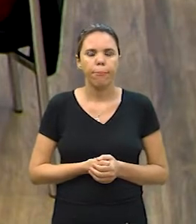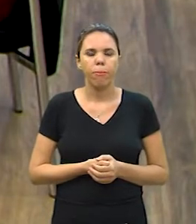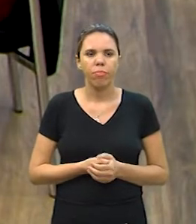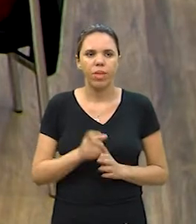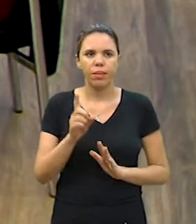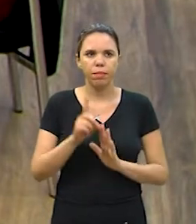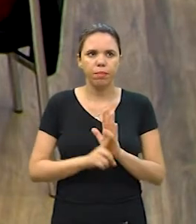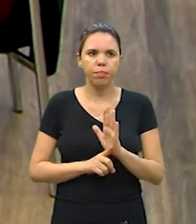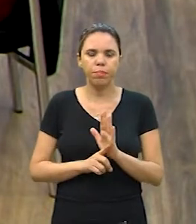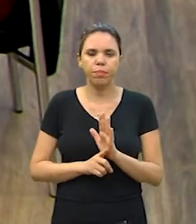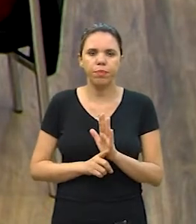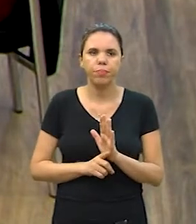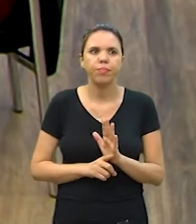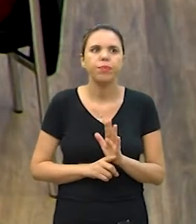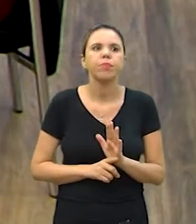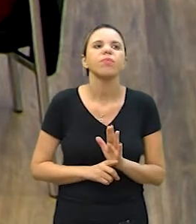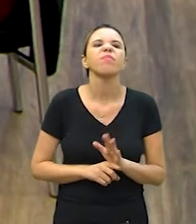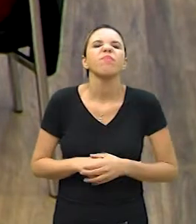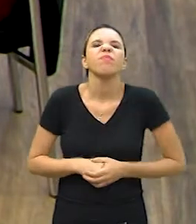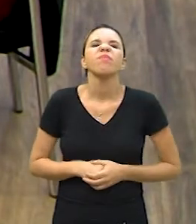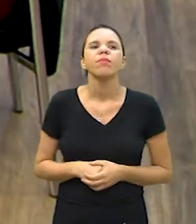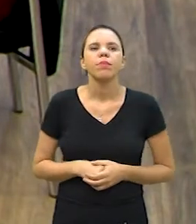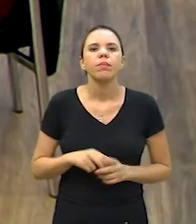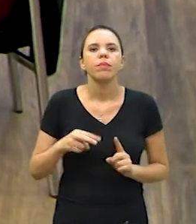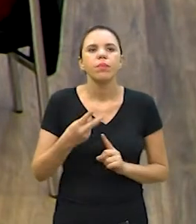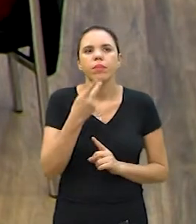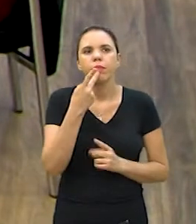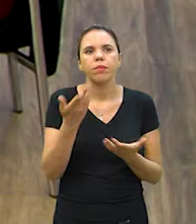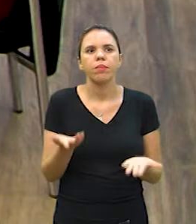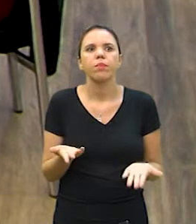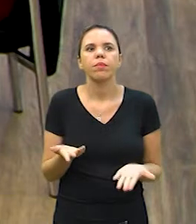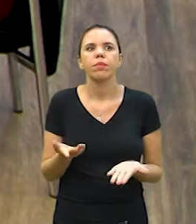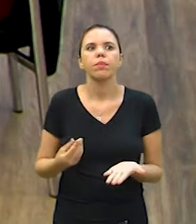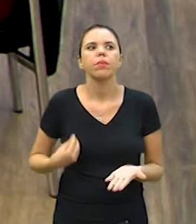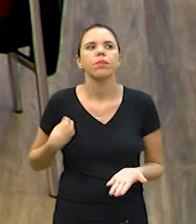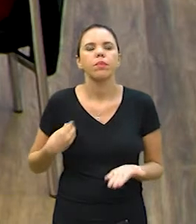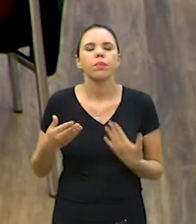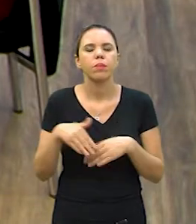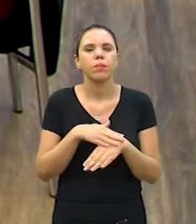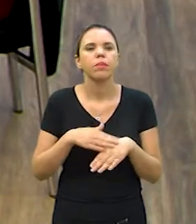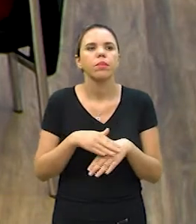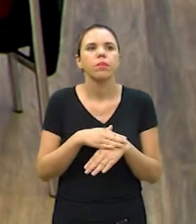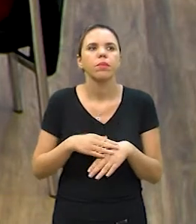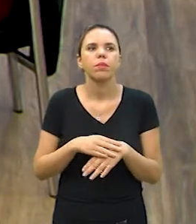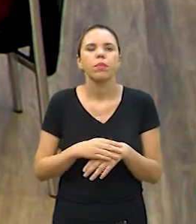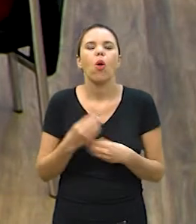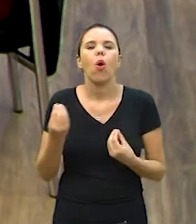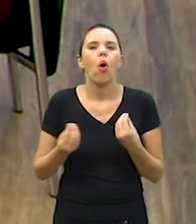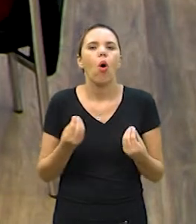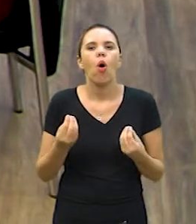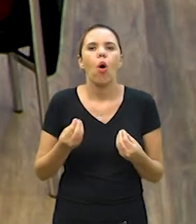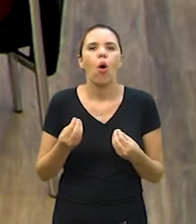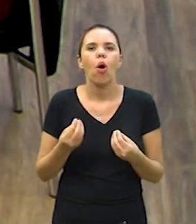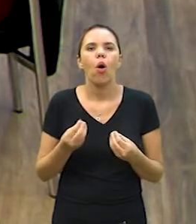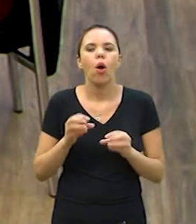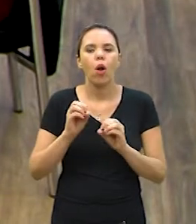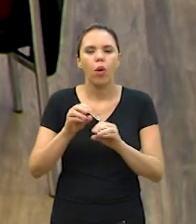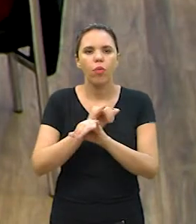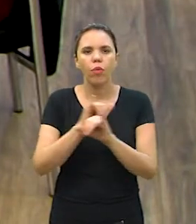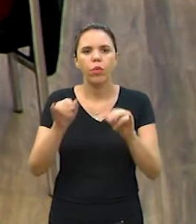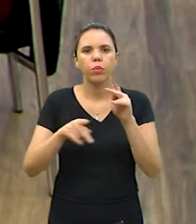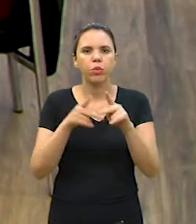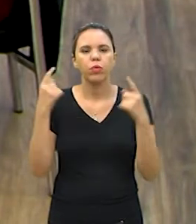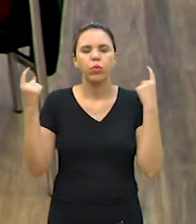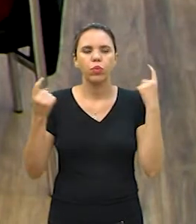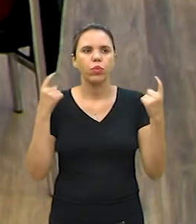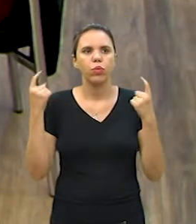A garantia de direitos, na perspectiva que você colocou, aí a gente está conversando, né, de como informar mais as